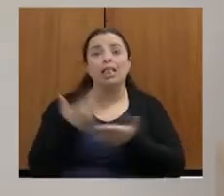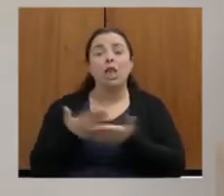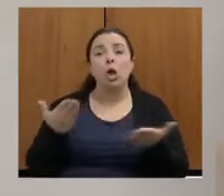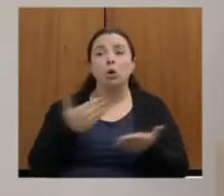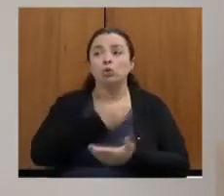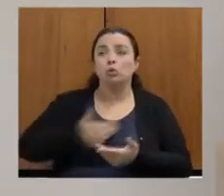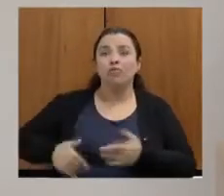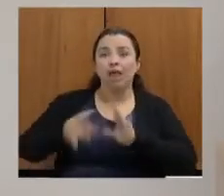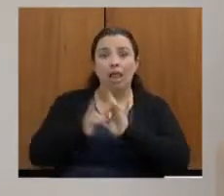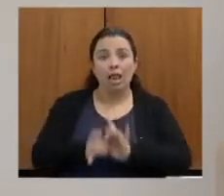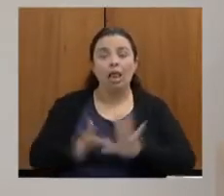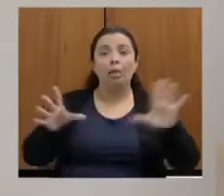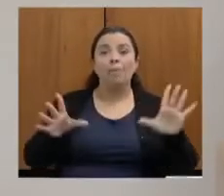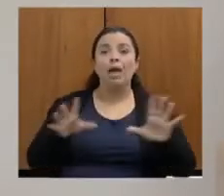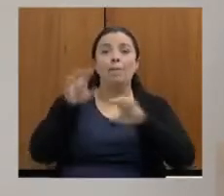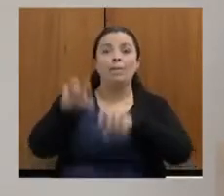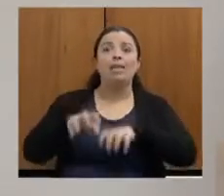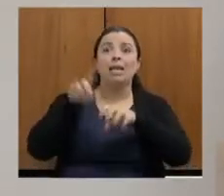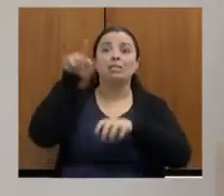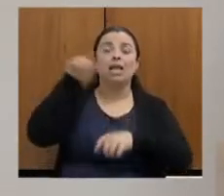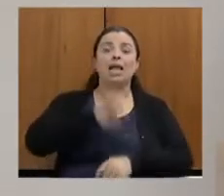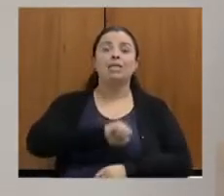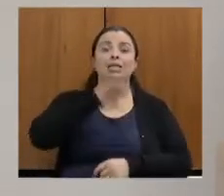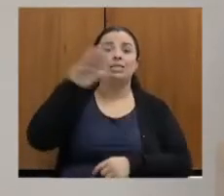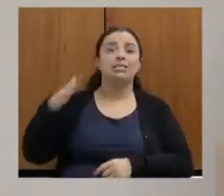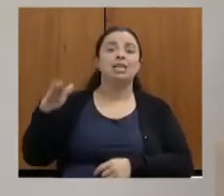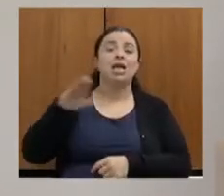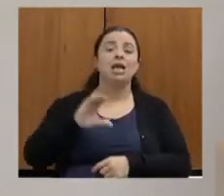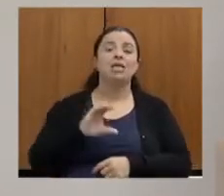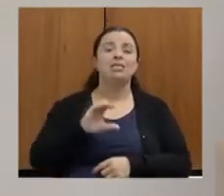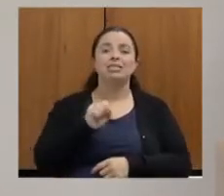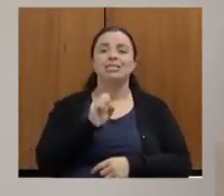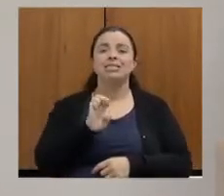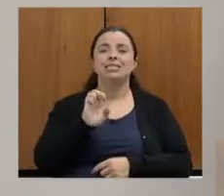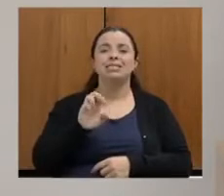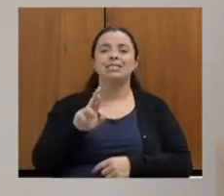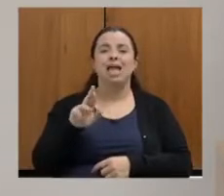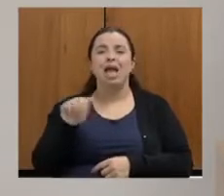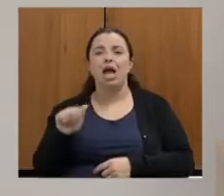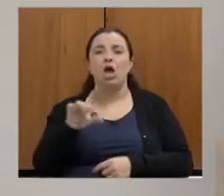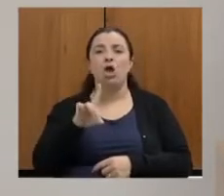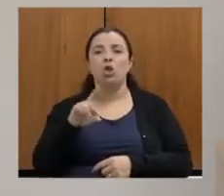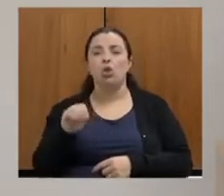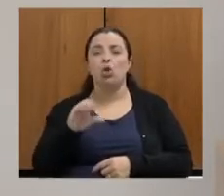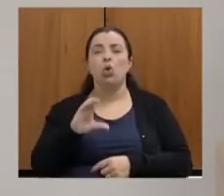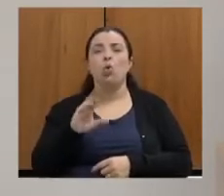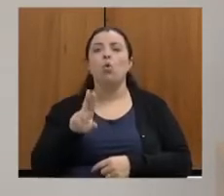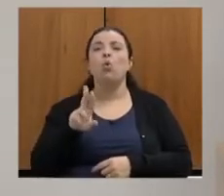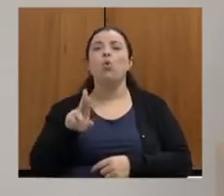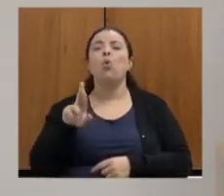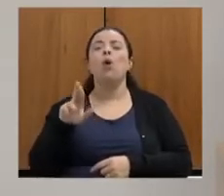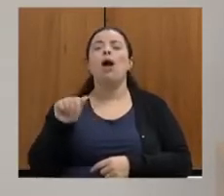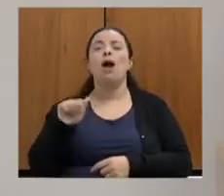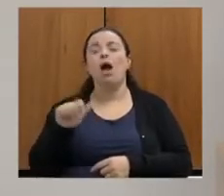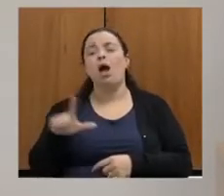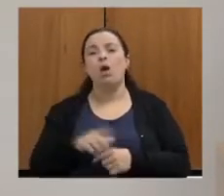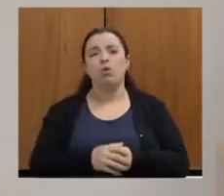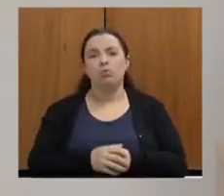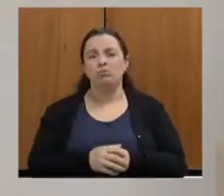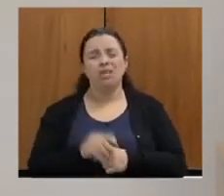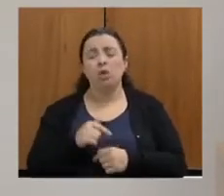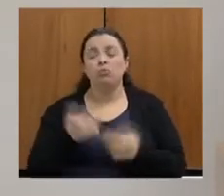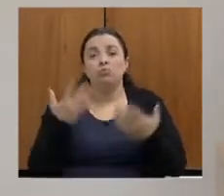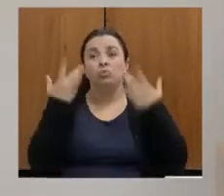na Serra do Curral eu não consigo explicar como que a pauta